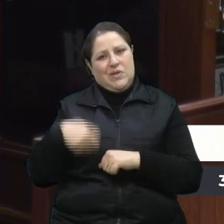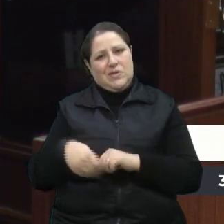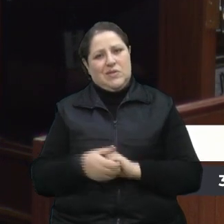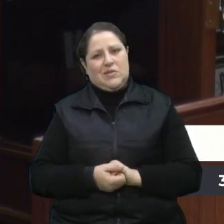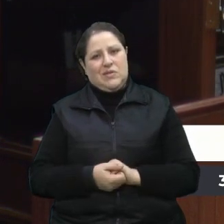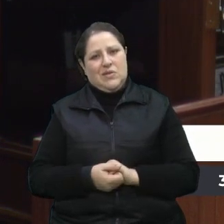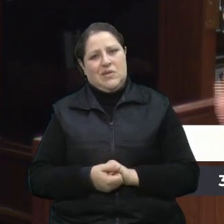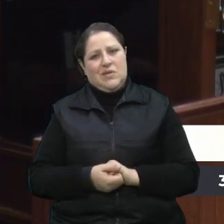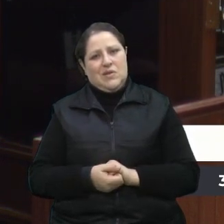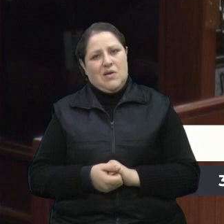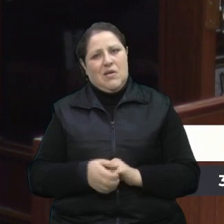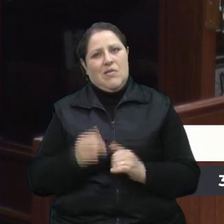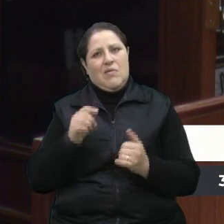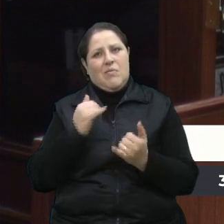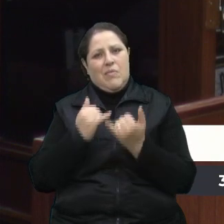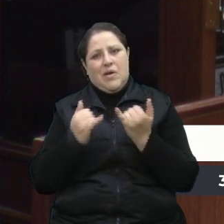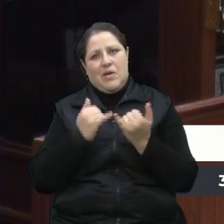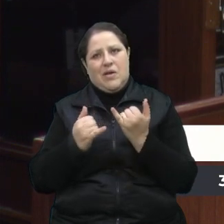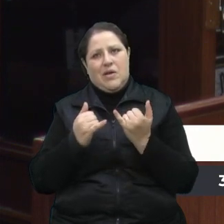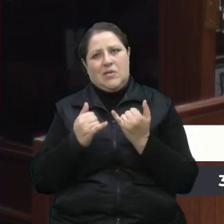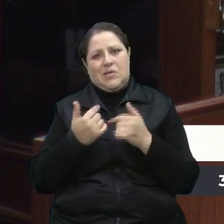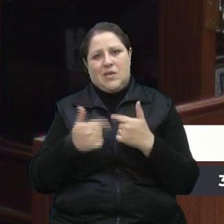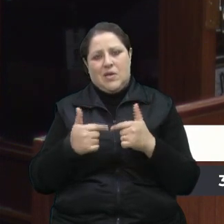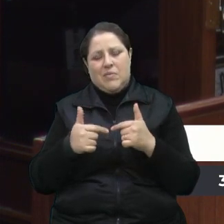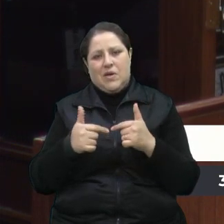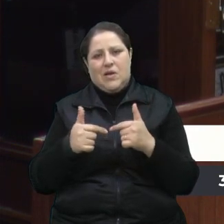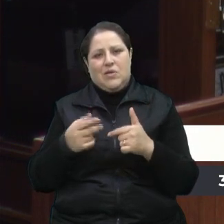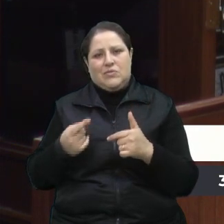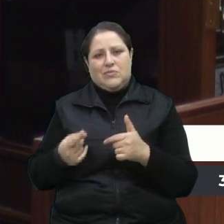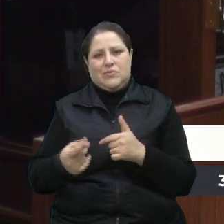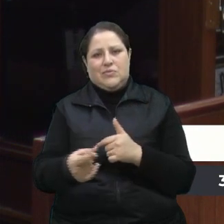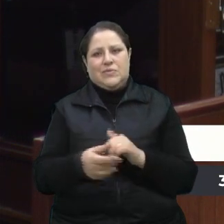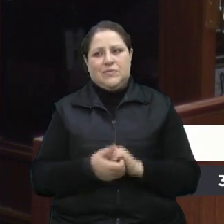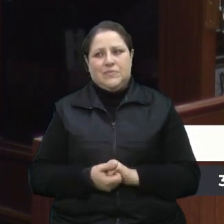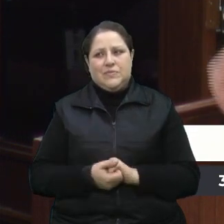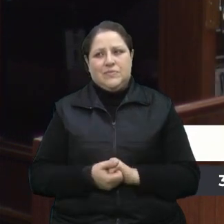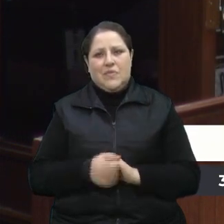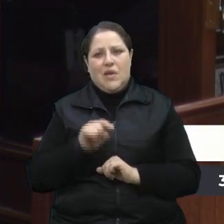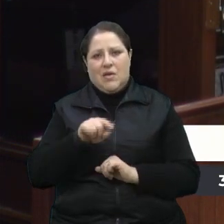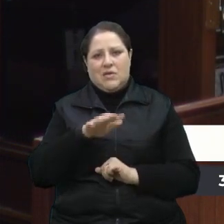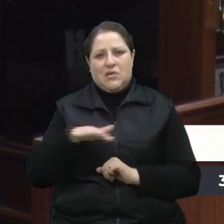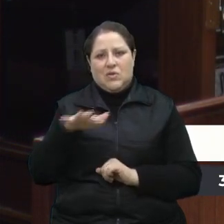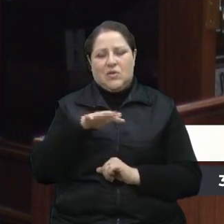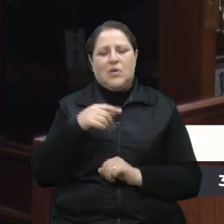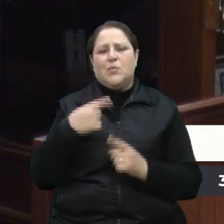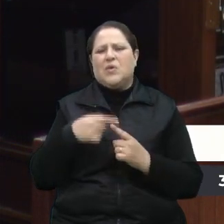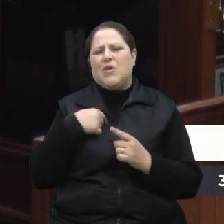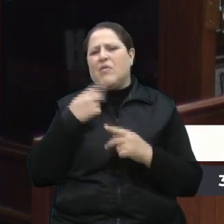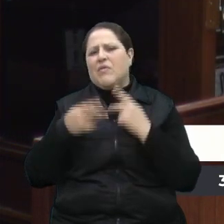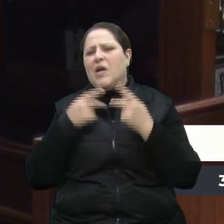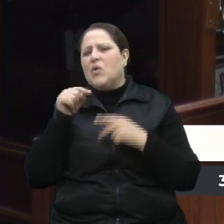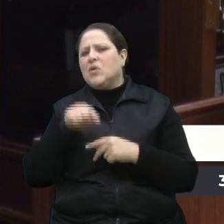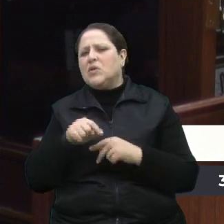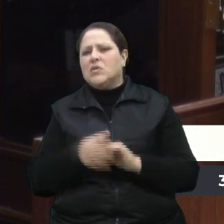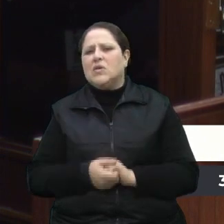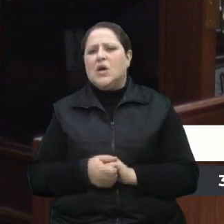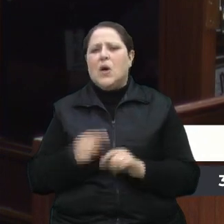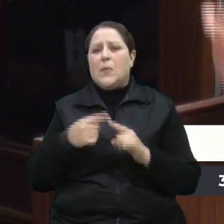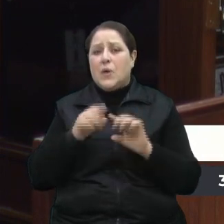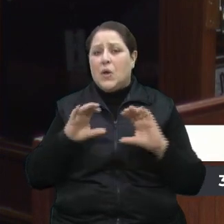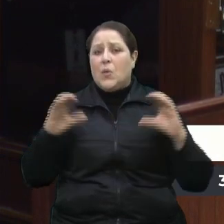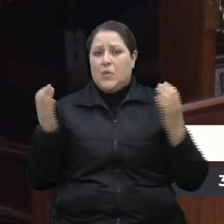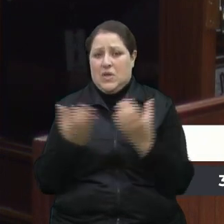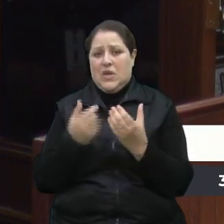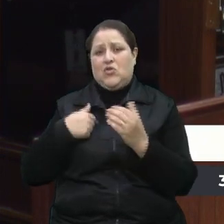Aí já aparece um trabalho infinito Então essa é a situação por que que eu tô fazendo essa fala porque a comunidade